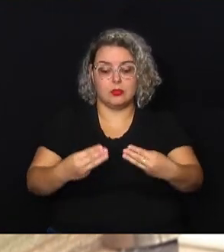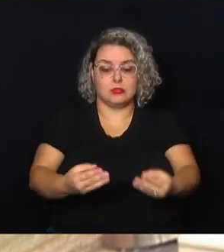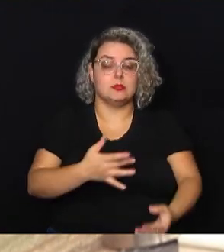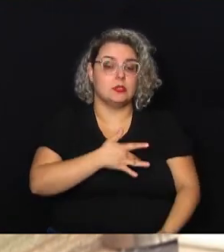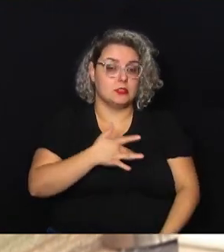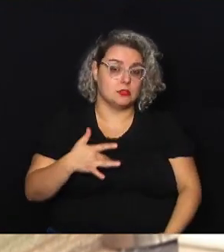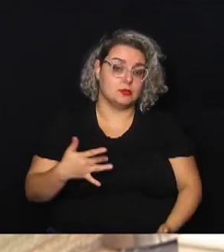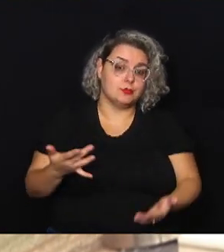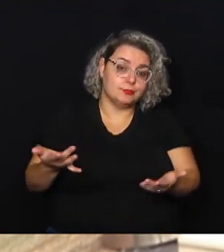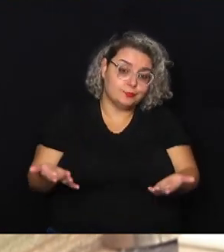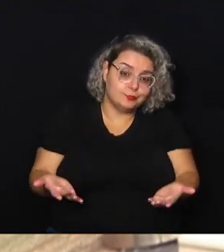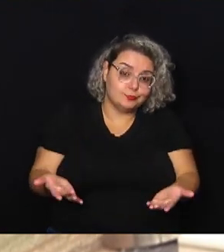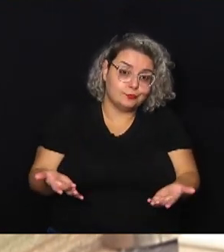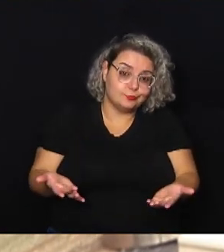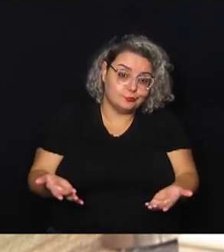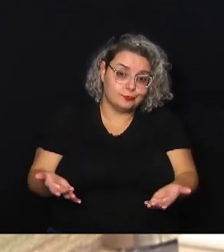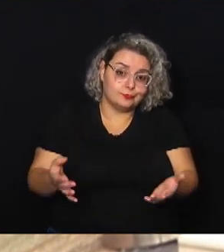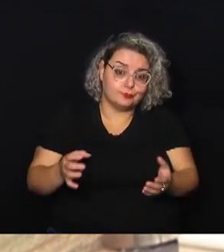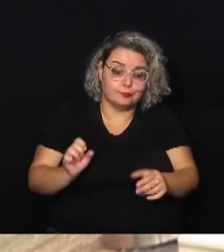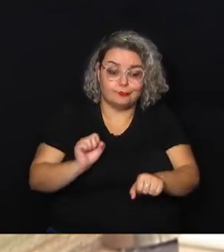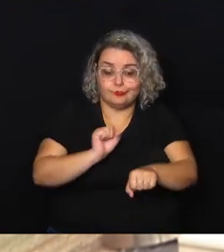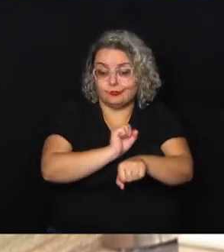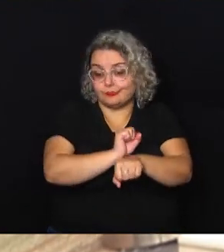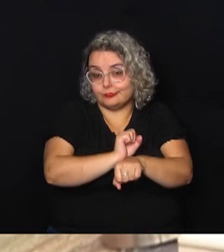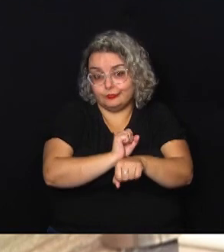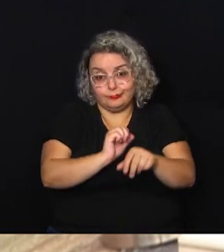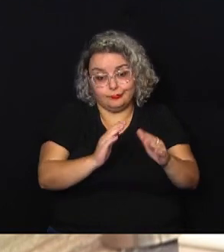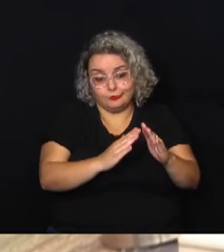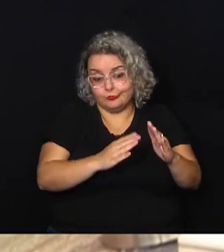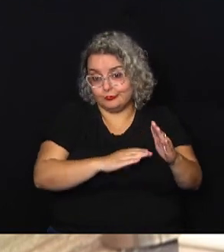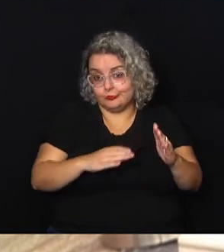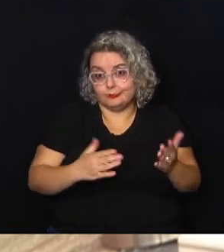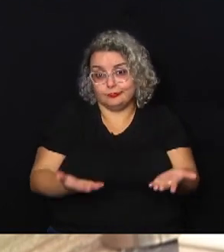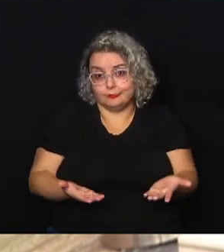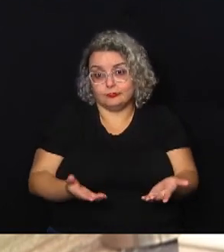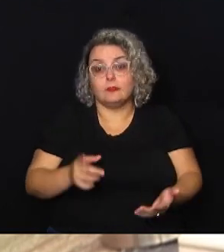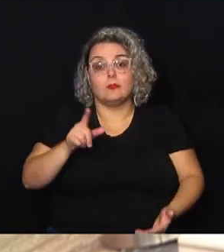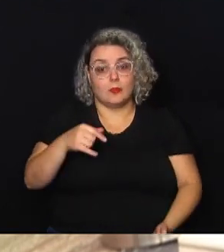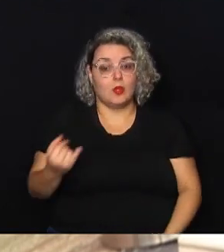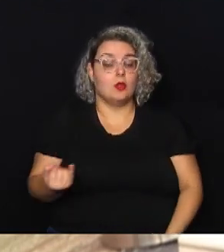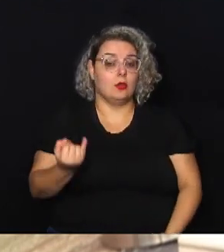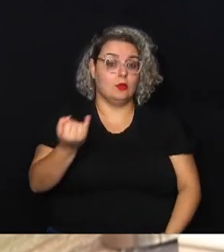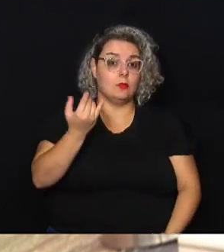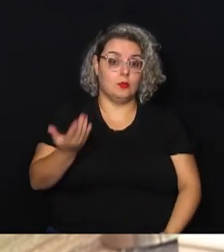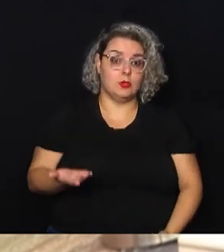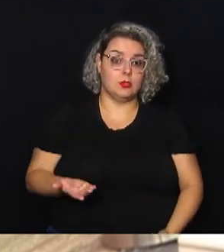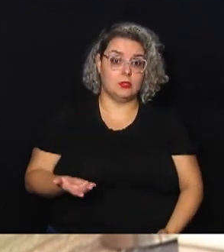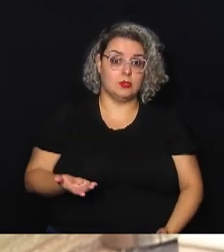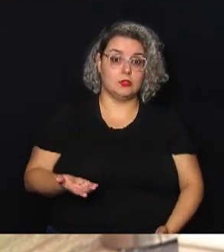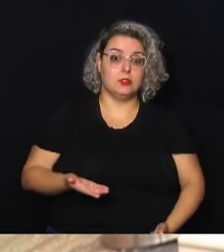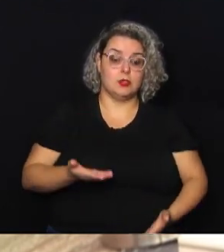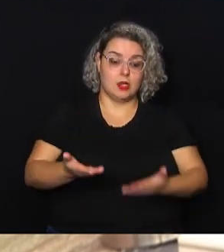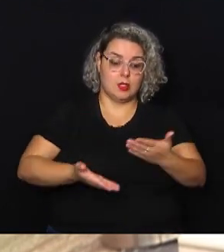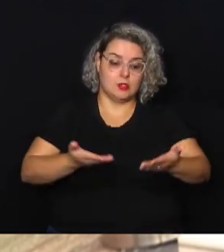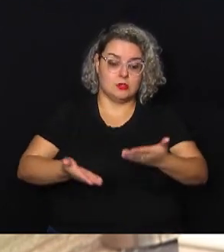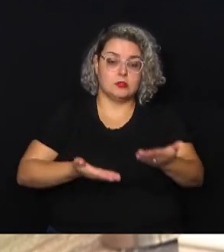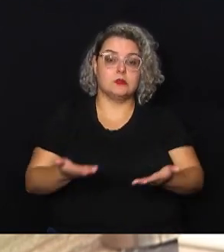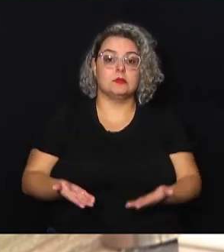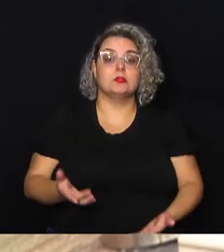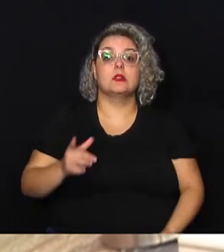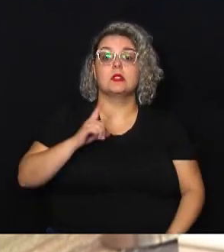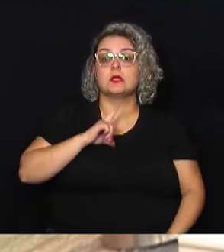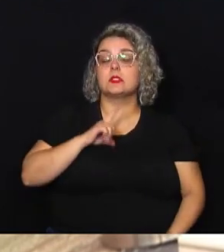a mercê dessas dessas clínicas que estão credenciadas que esse serviço tenha